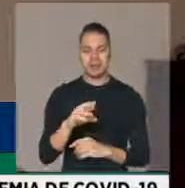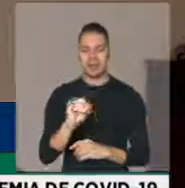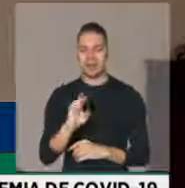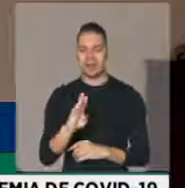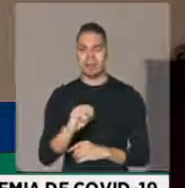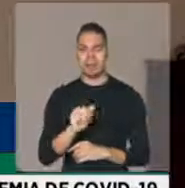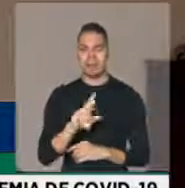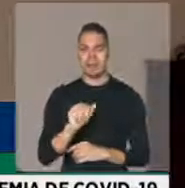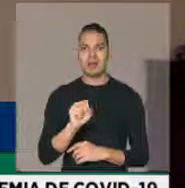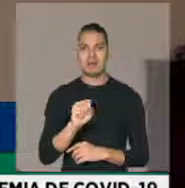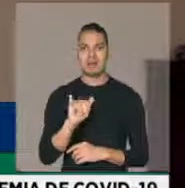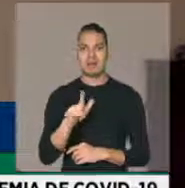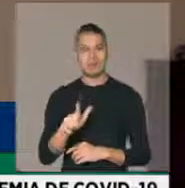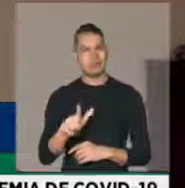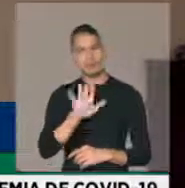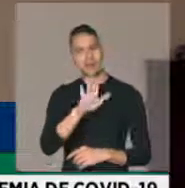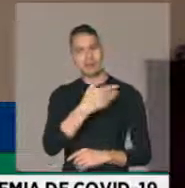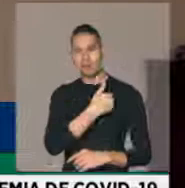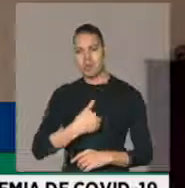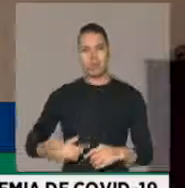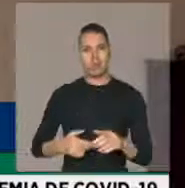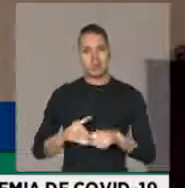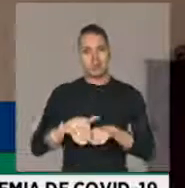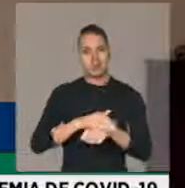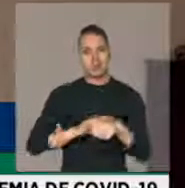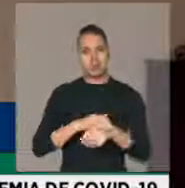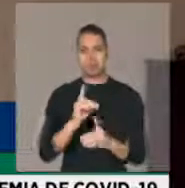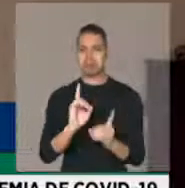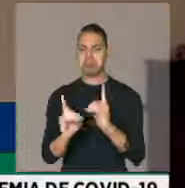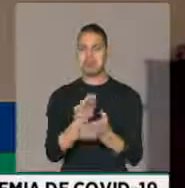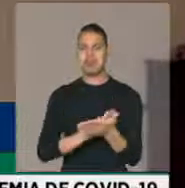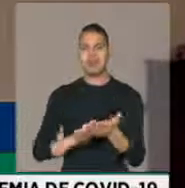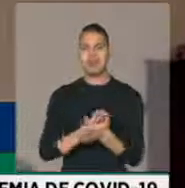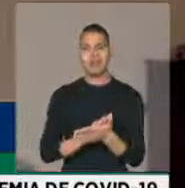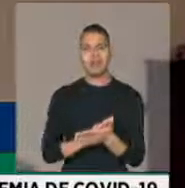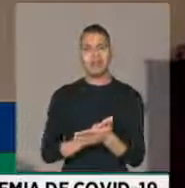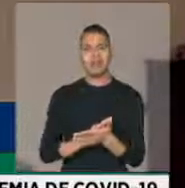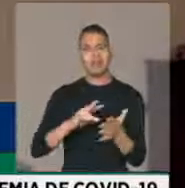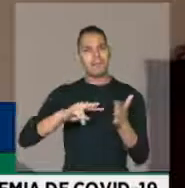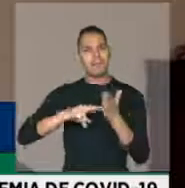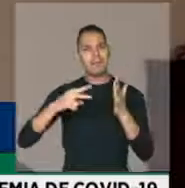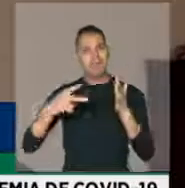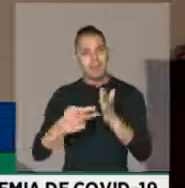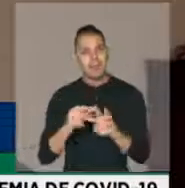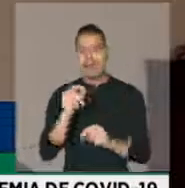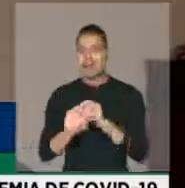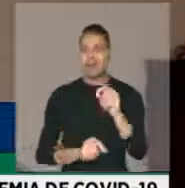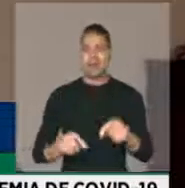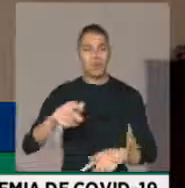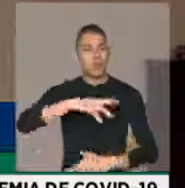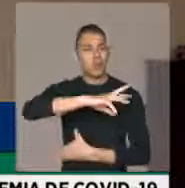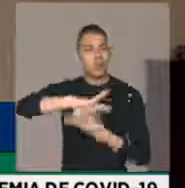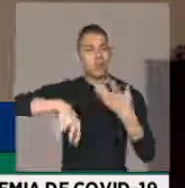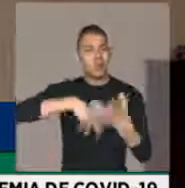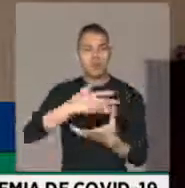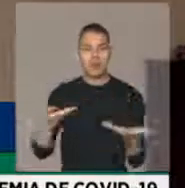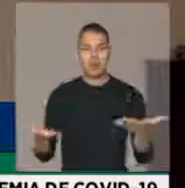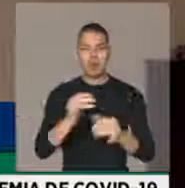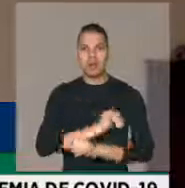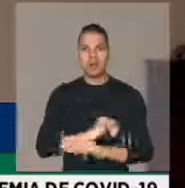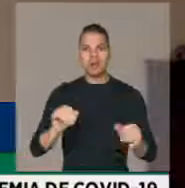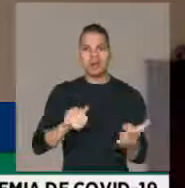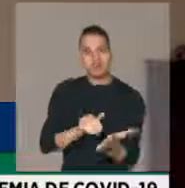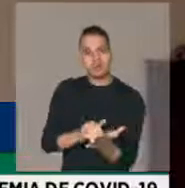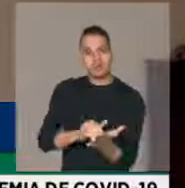da Economia sequer dialogou sobre ele. Percebam que sinal de caos, de confusão. E agora a notícia da demissão